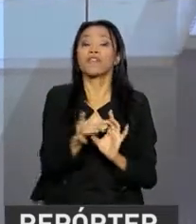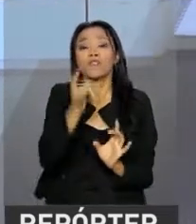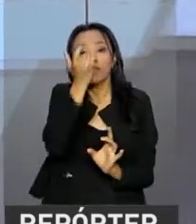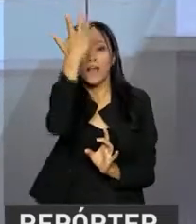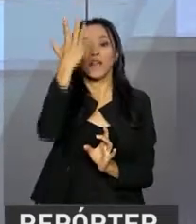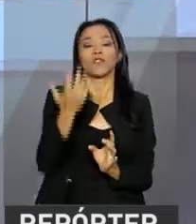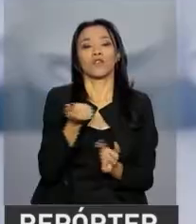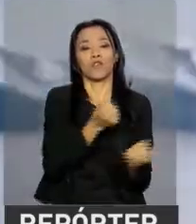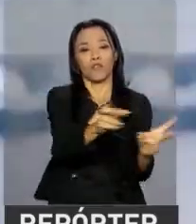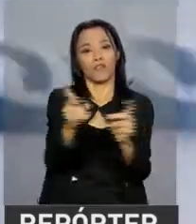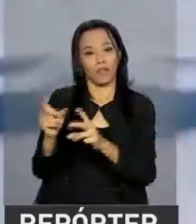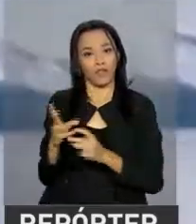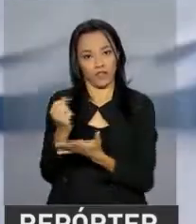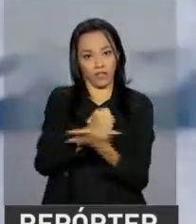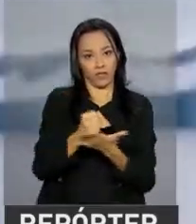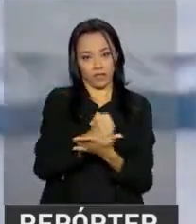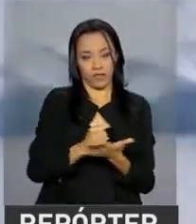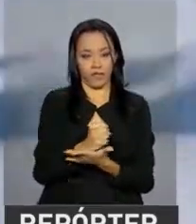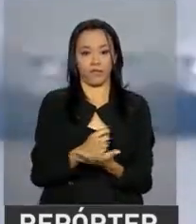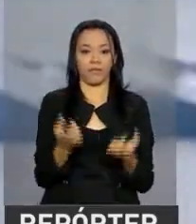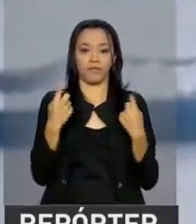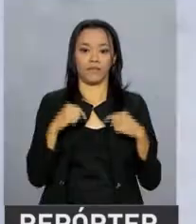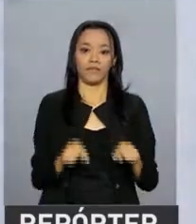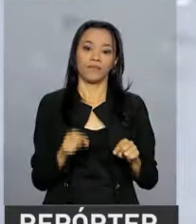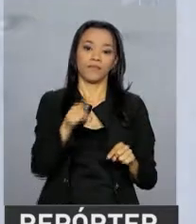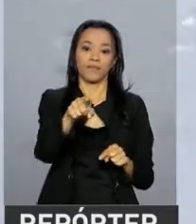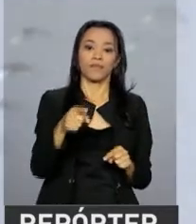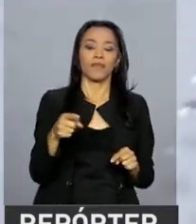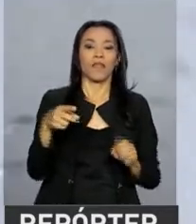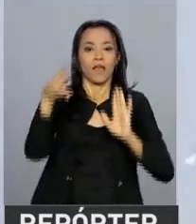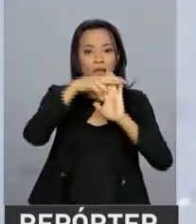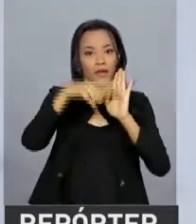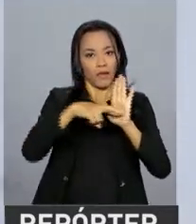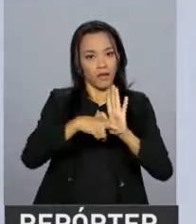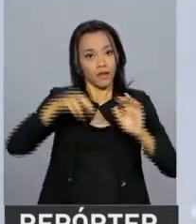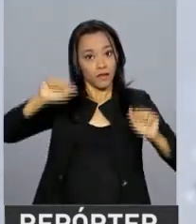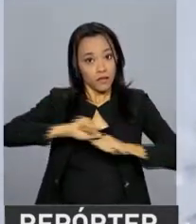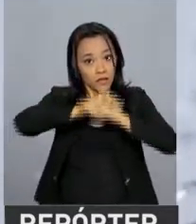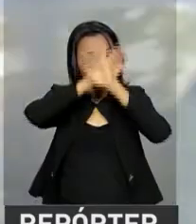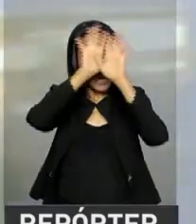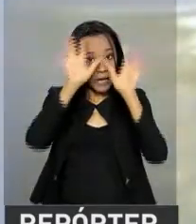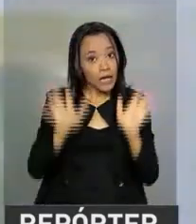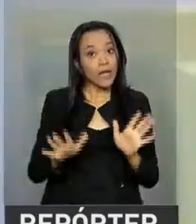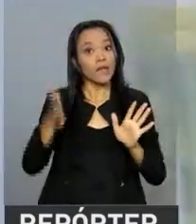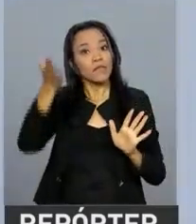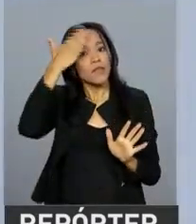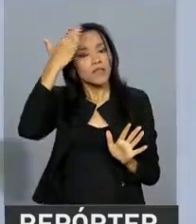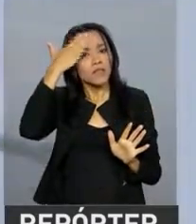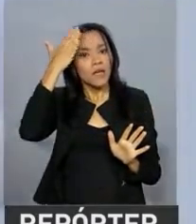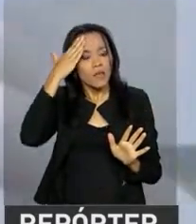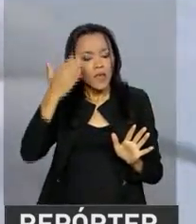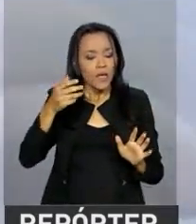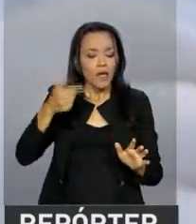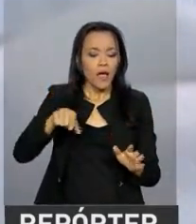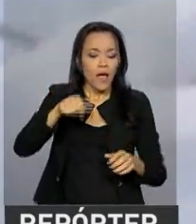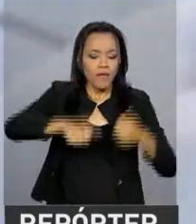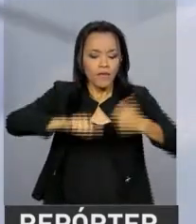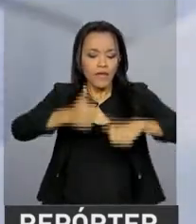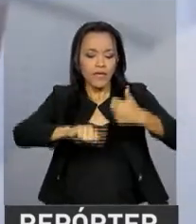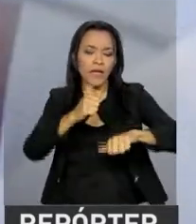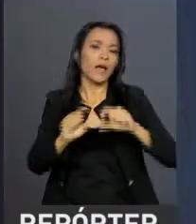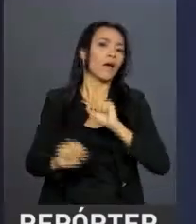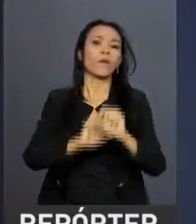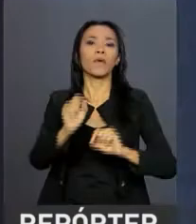mercado procedimentos claros e bem definidos para a análise de patentes de medicamentos